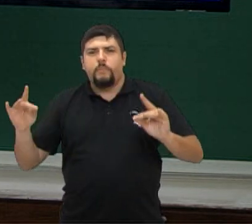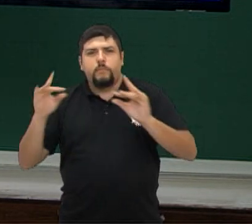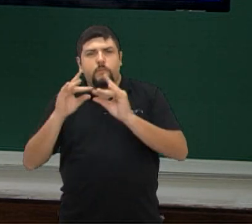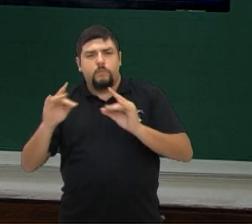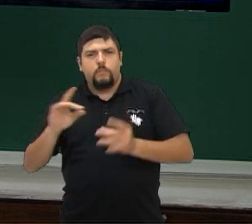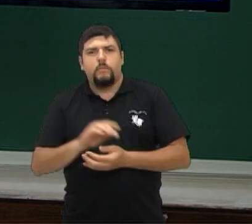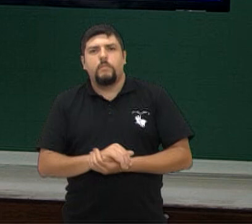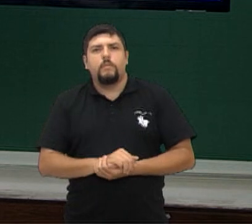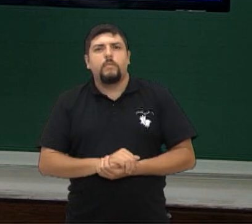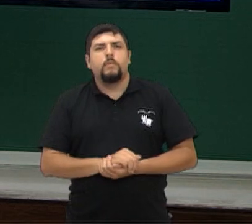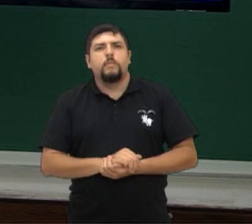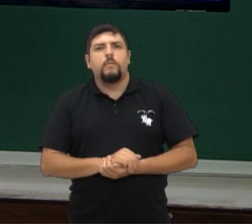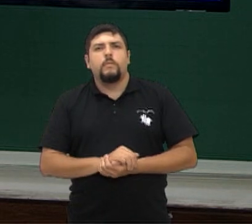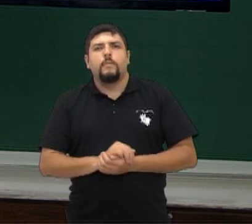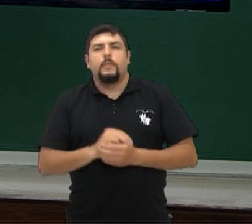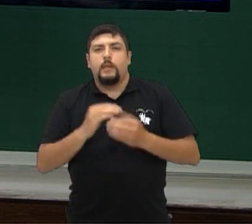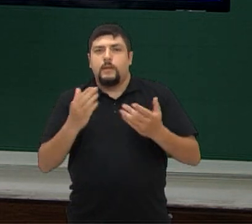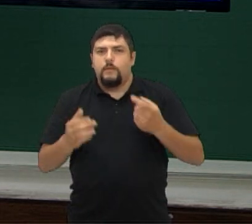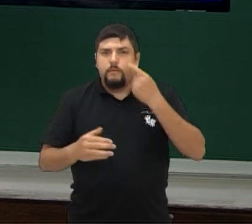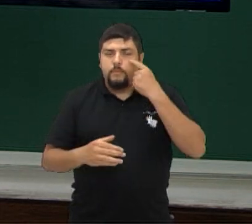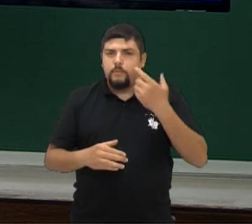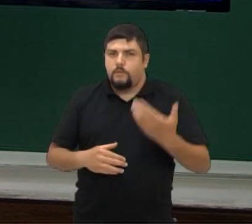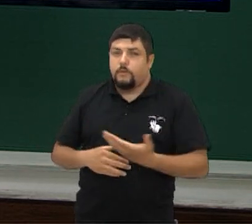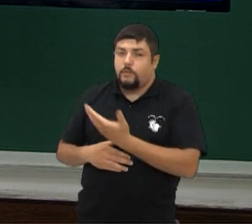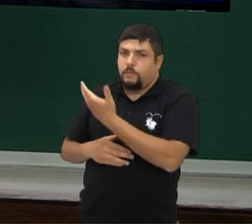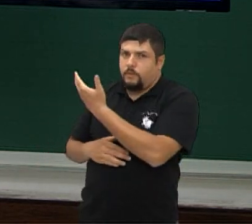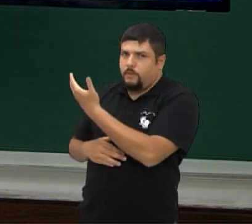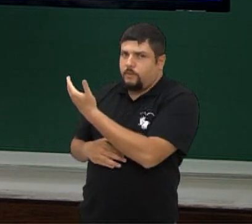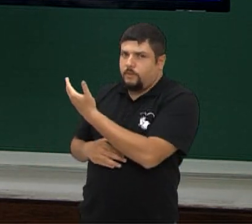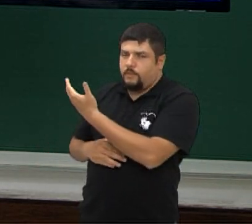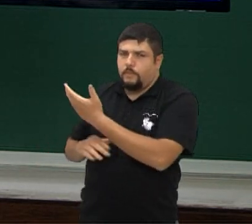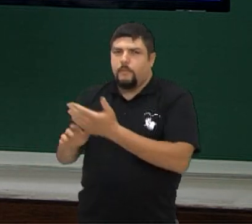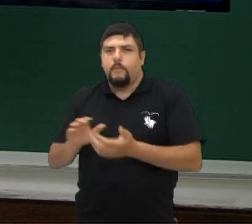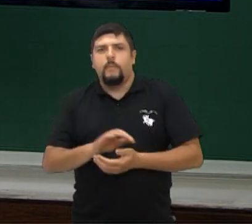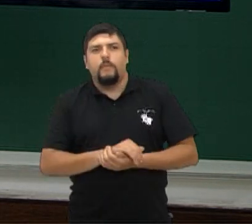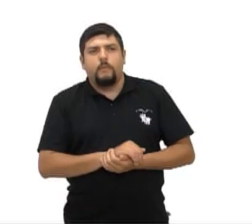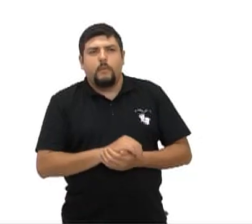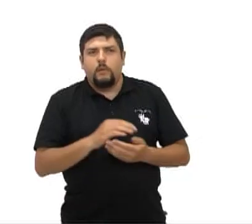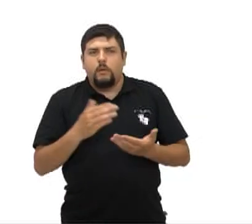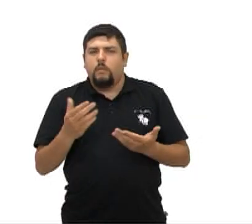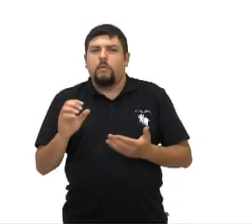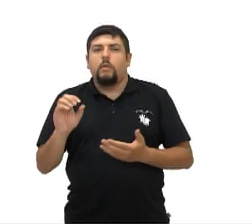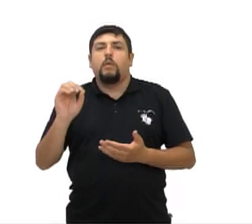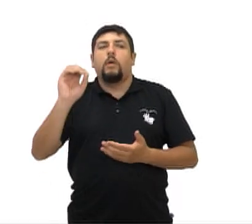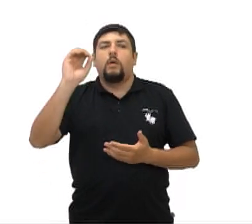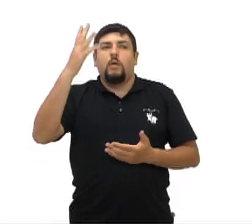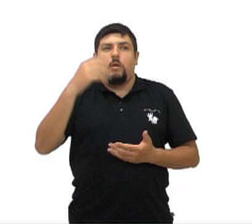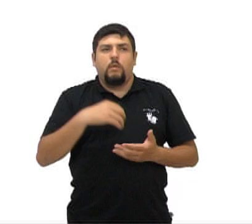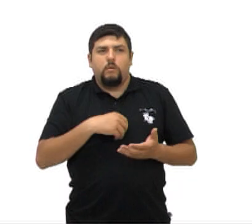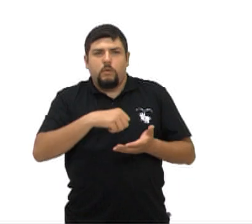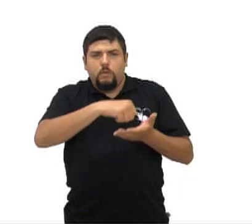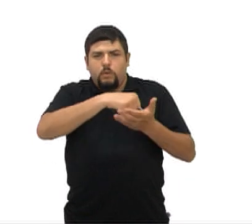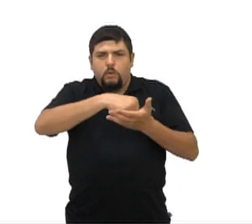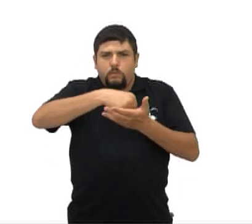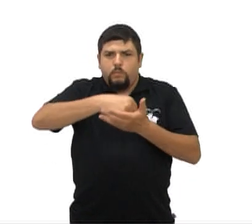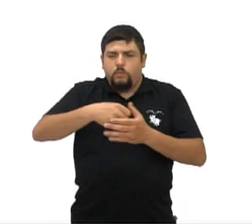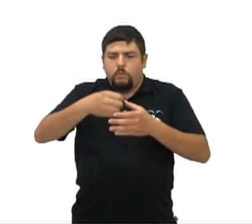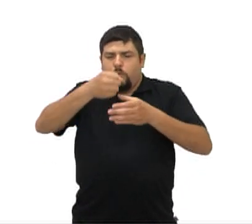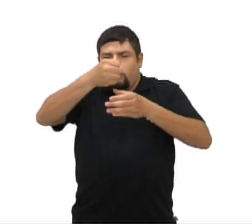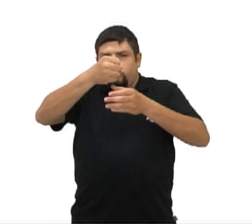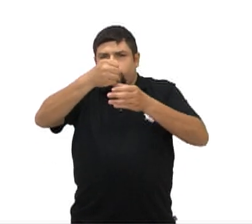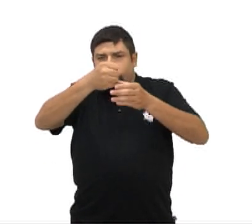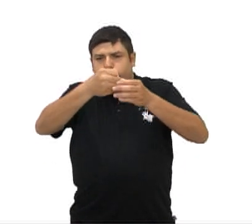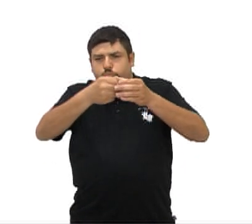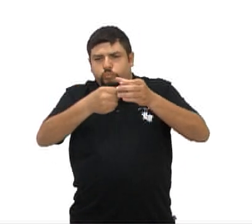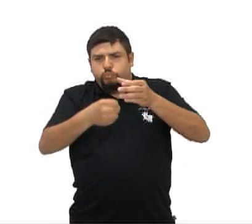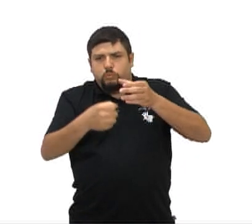ok? Então, essa figurinha exemplifica o que acontece aqui, ó. Um aumento de pressão desloca o equilíbrio no sentido